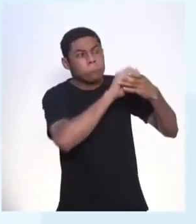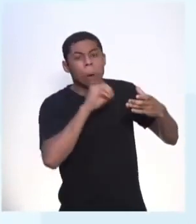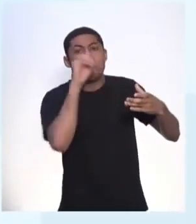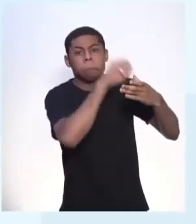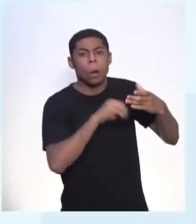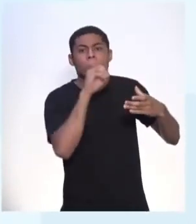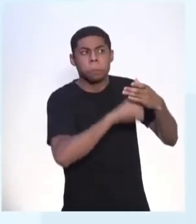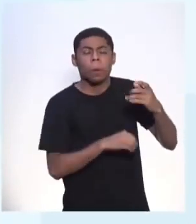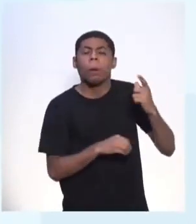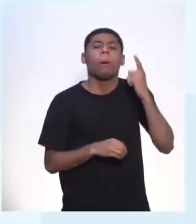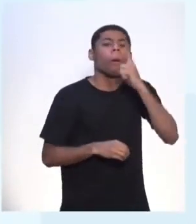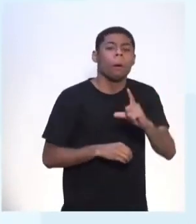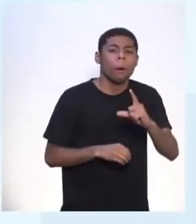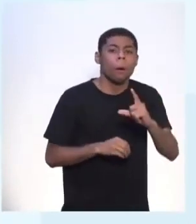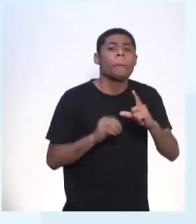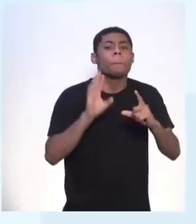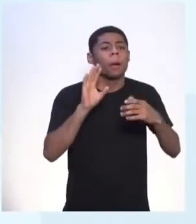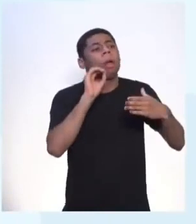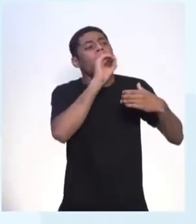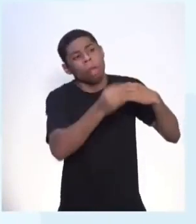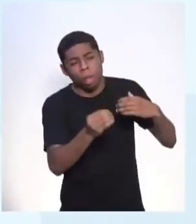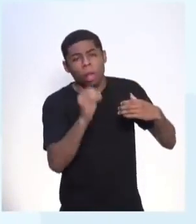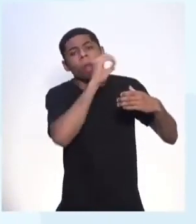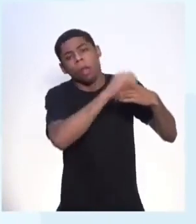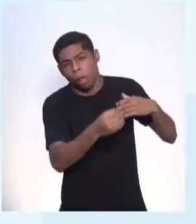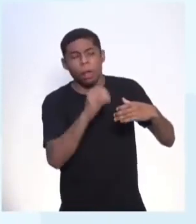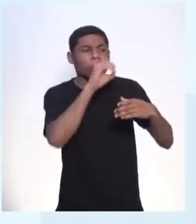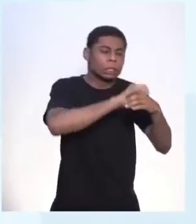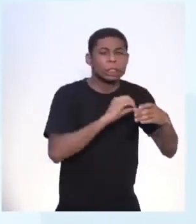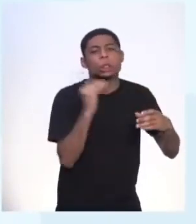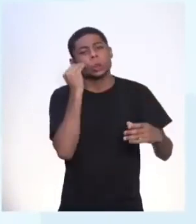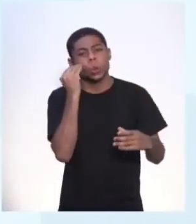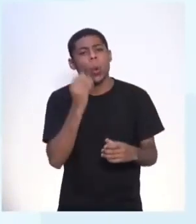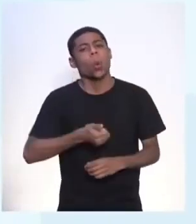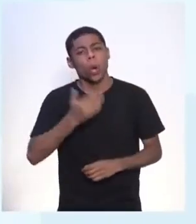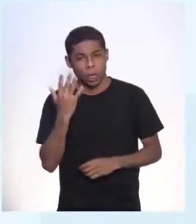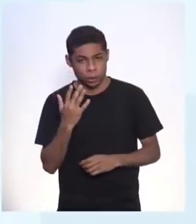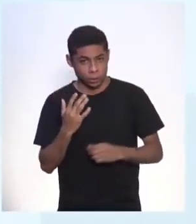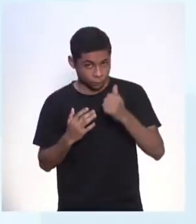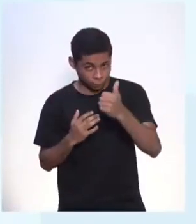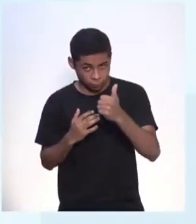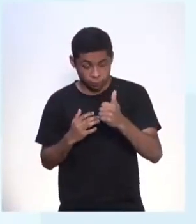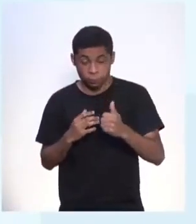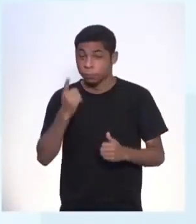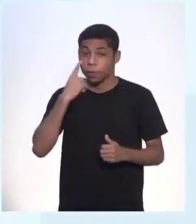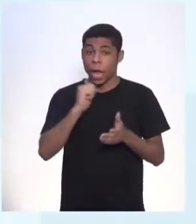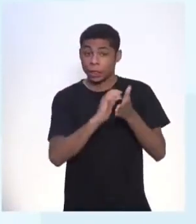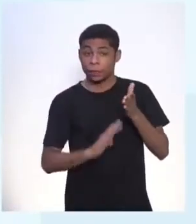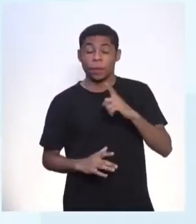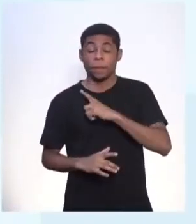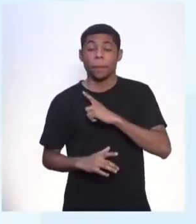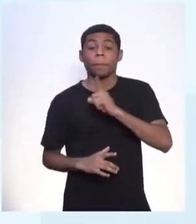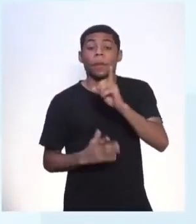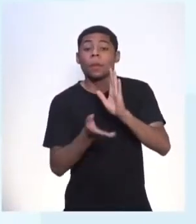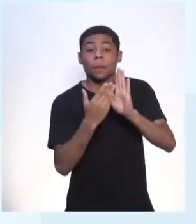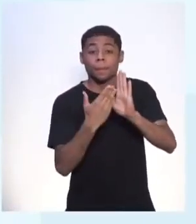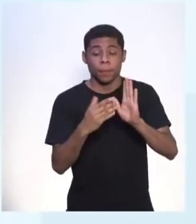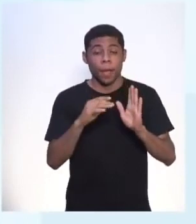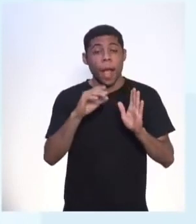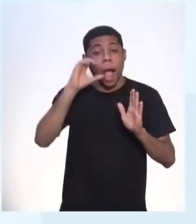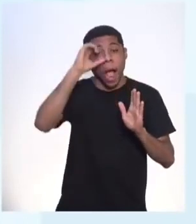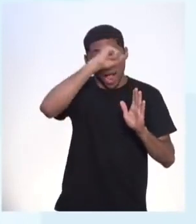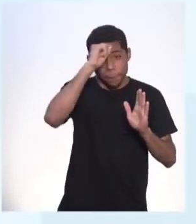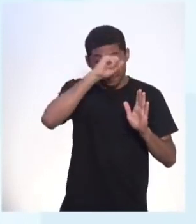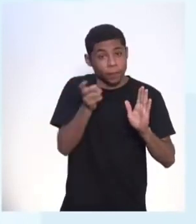e o total de arremessos. Lembrando Sim. que essa atividade, tá, ela está no caderno Aprender Sempre, lá